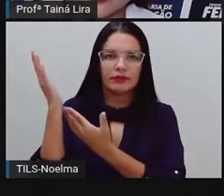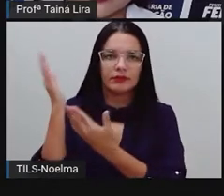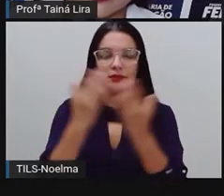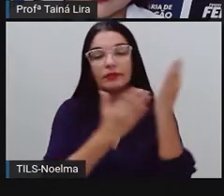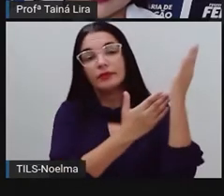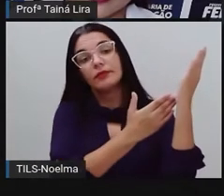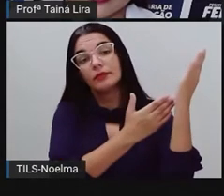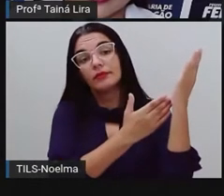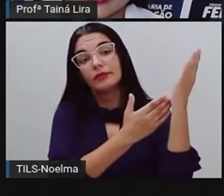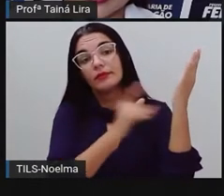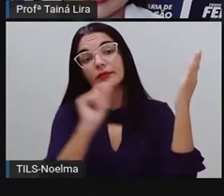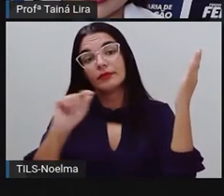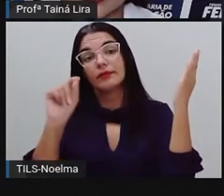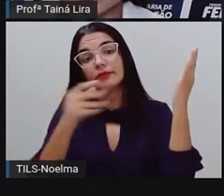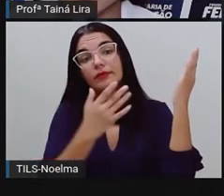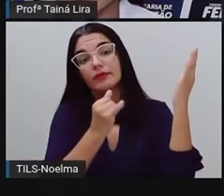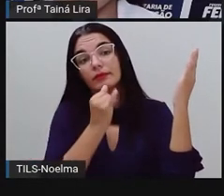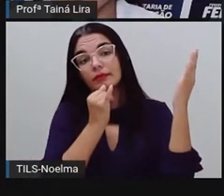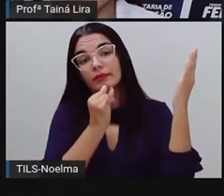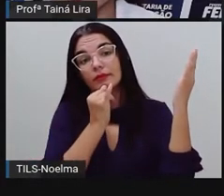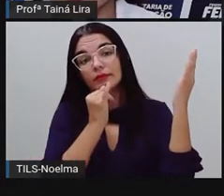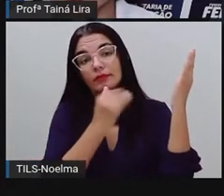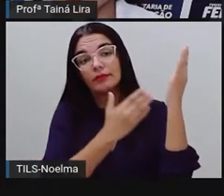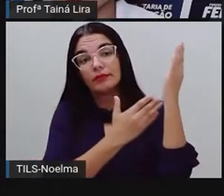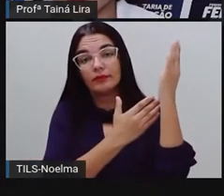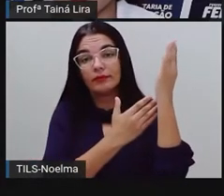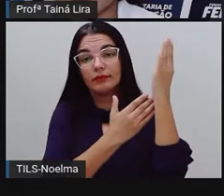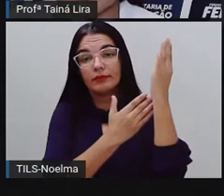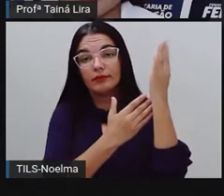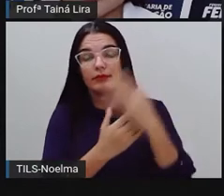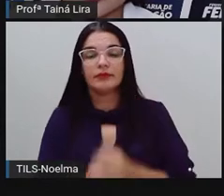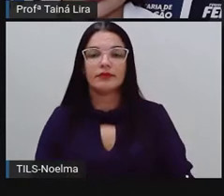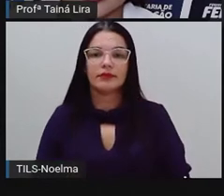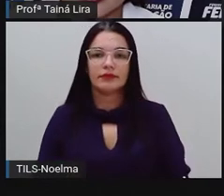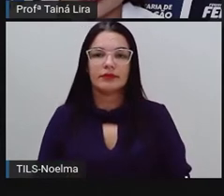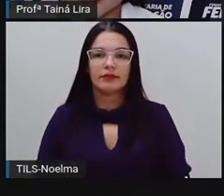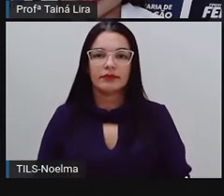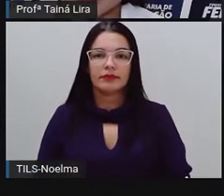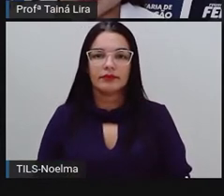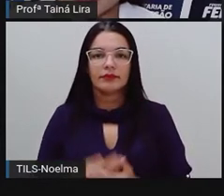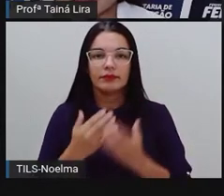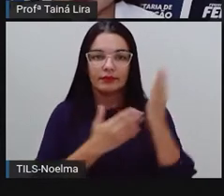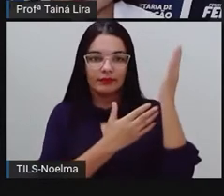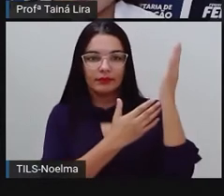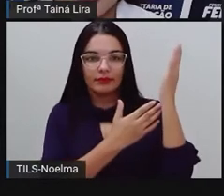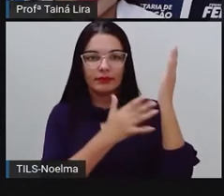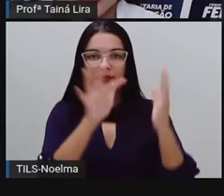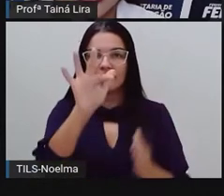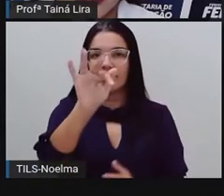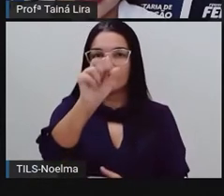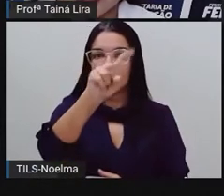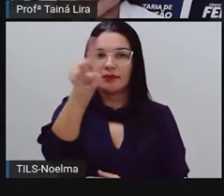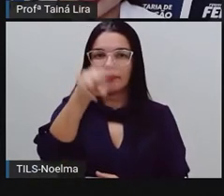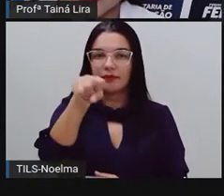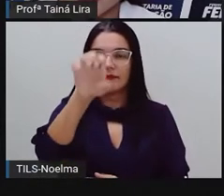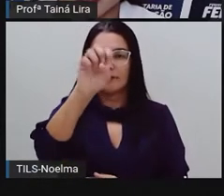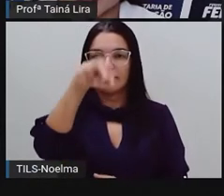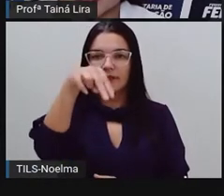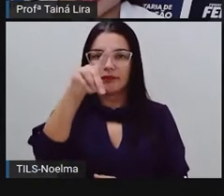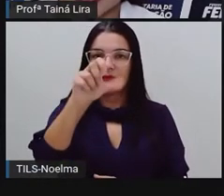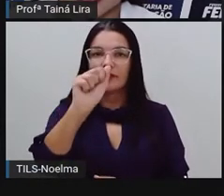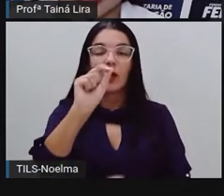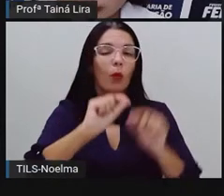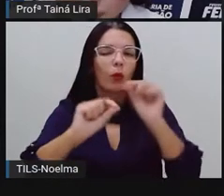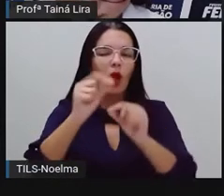ó e olha lá o exemplo aqui de uma fazenda ó a criação de gado